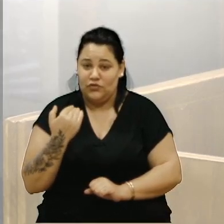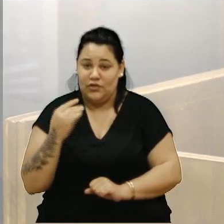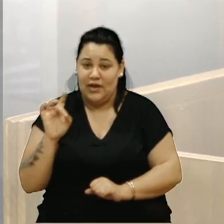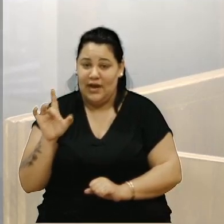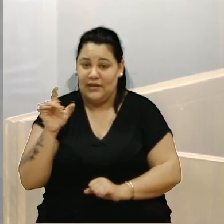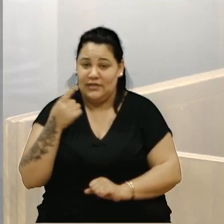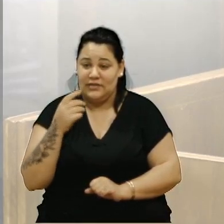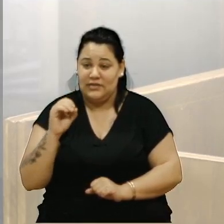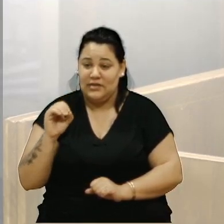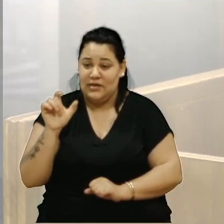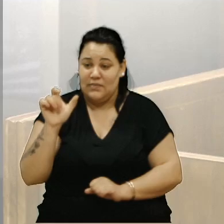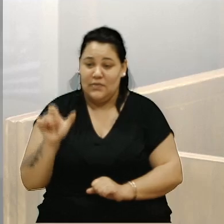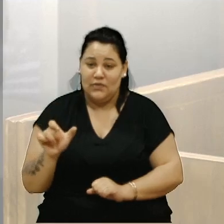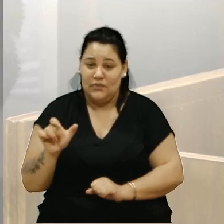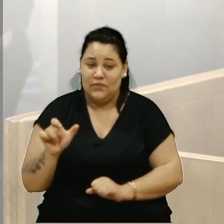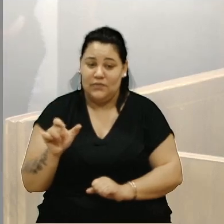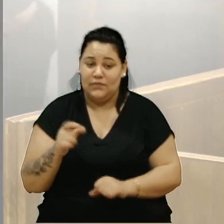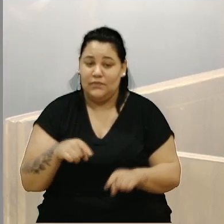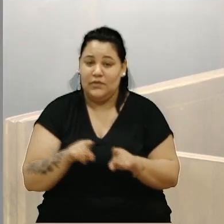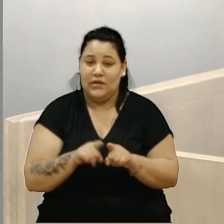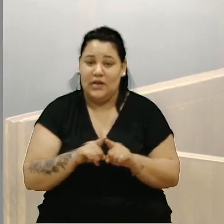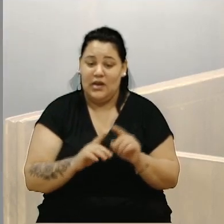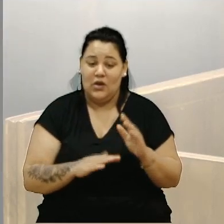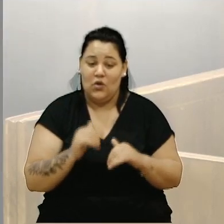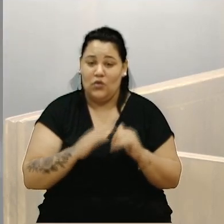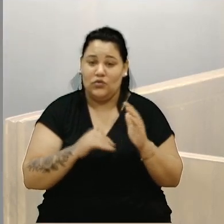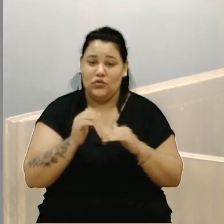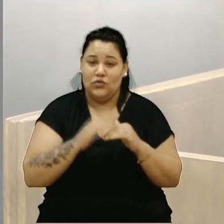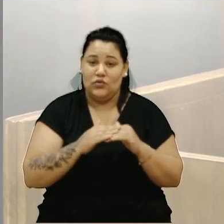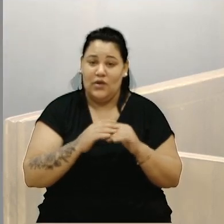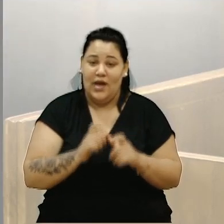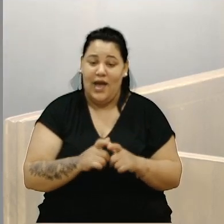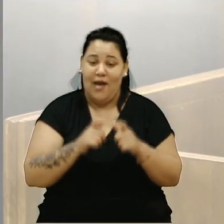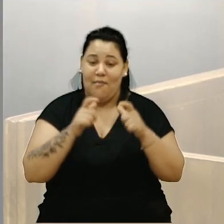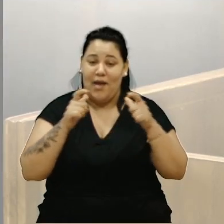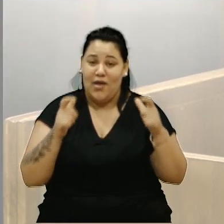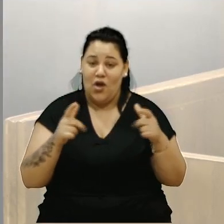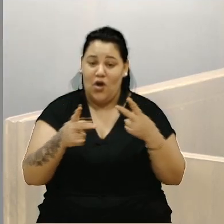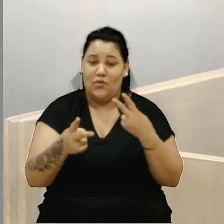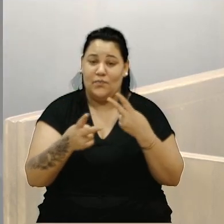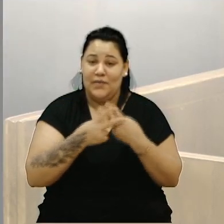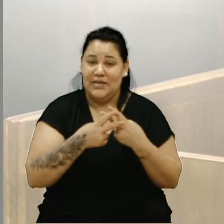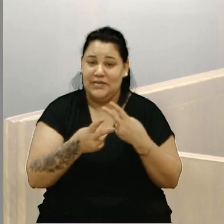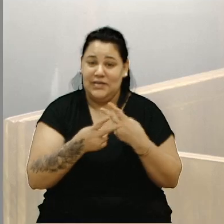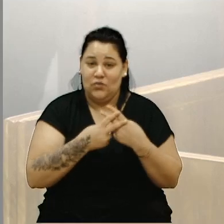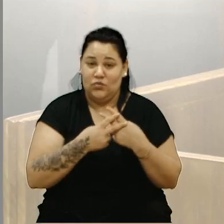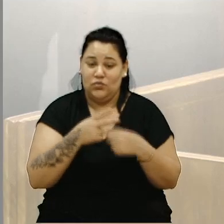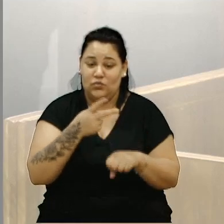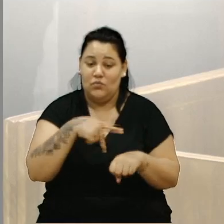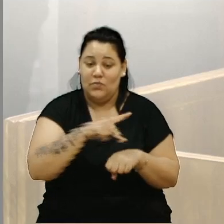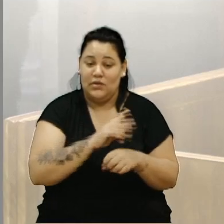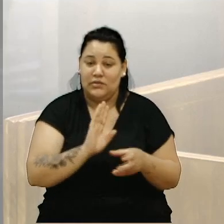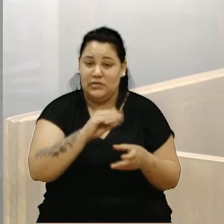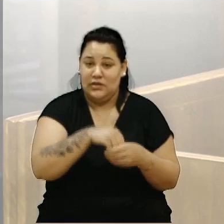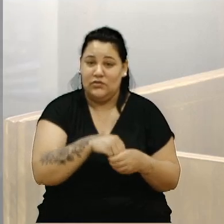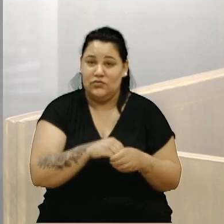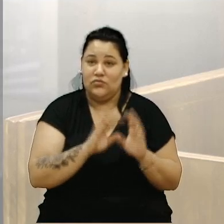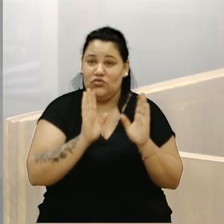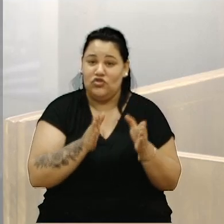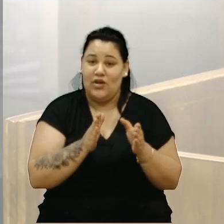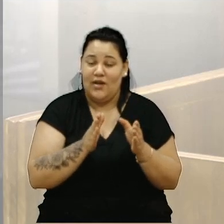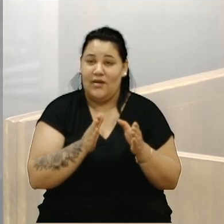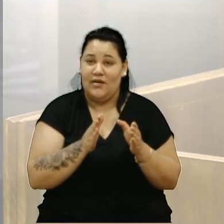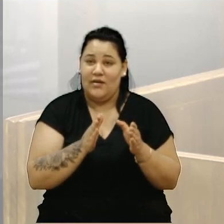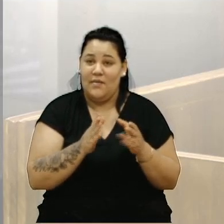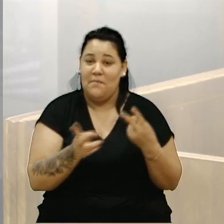Bukele construiu a maior mega prisão onde acomoda 40 mil criminosos no país. Já mandou mais de 70